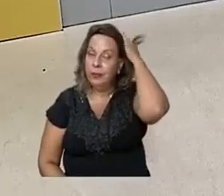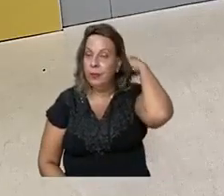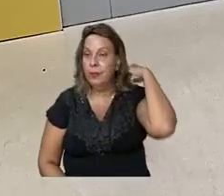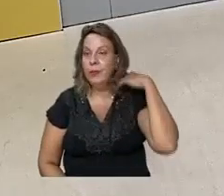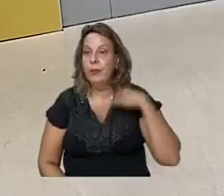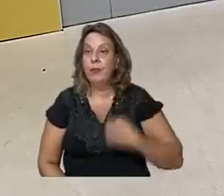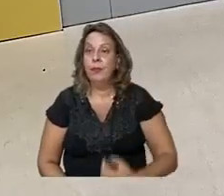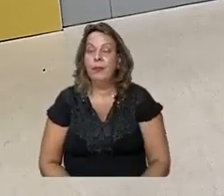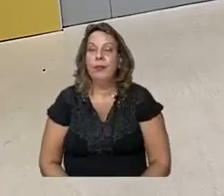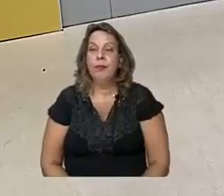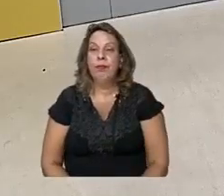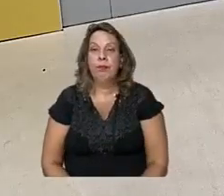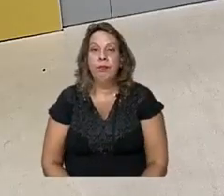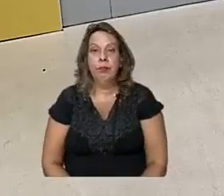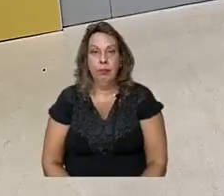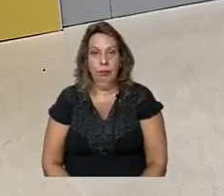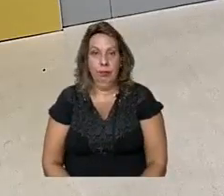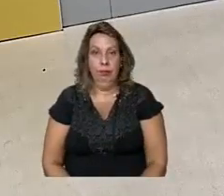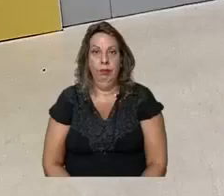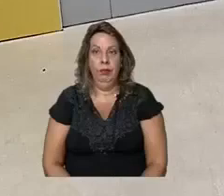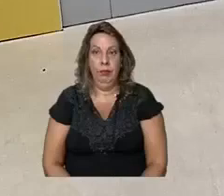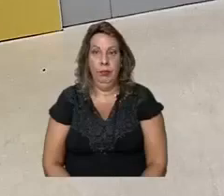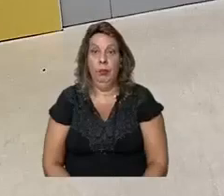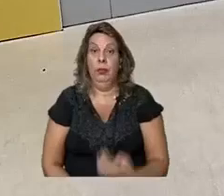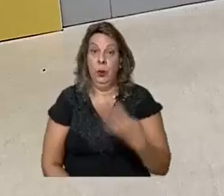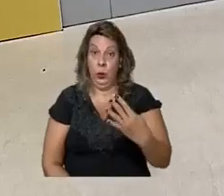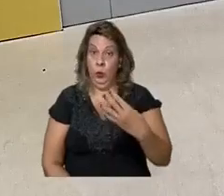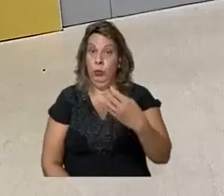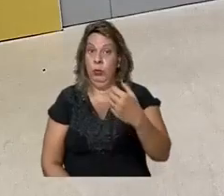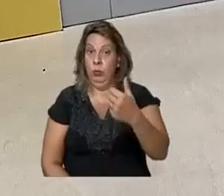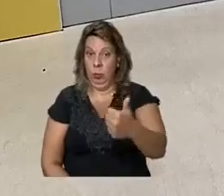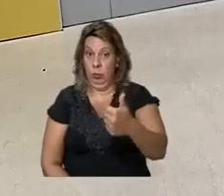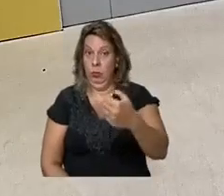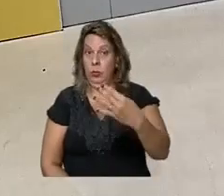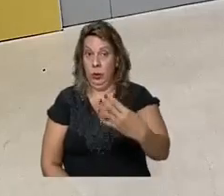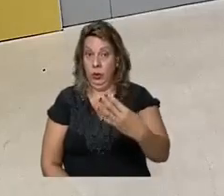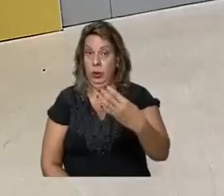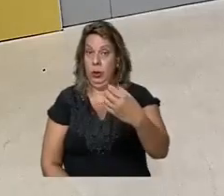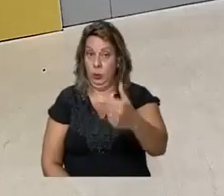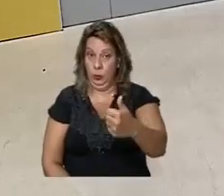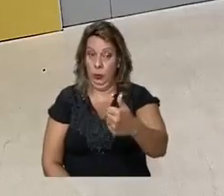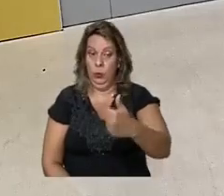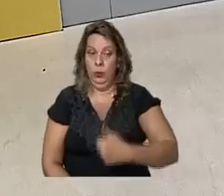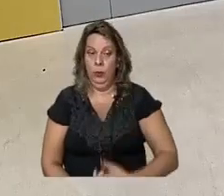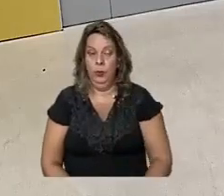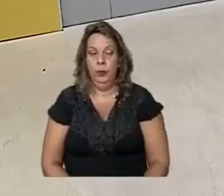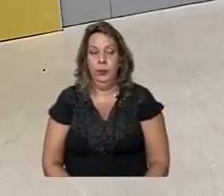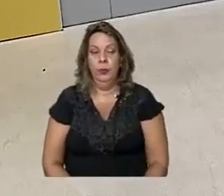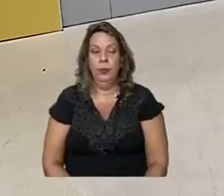4, 5, 3, 4, 4, eu chamo agora número 41, 41, marque 41,